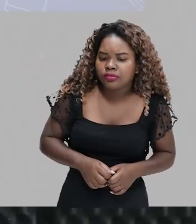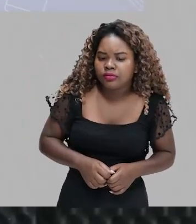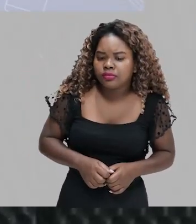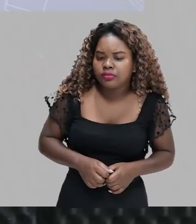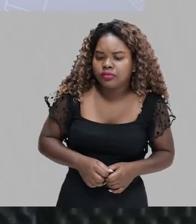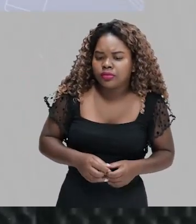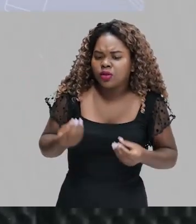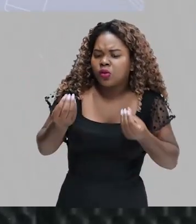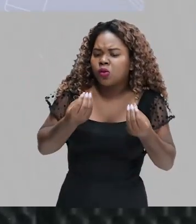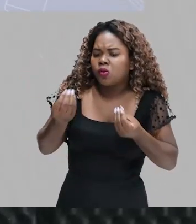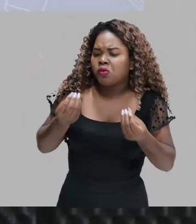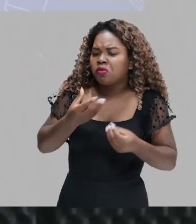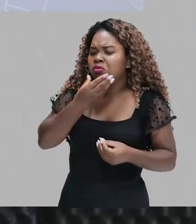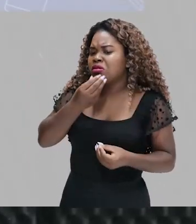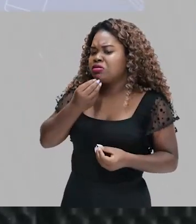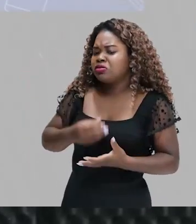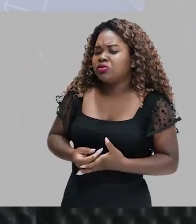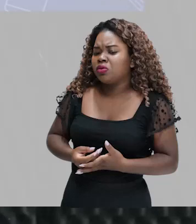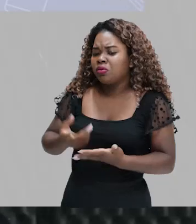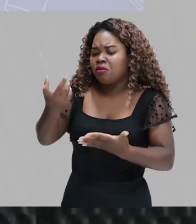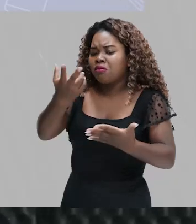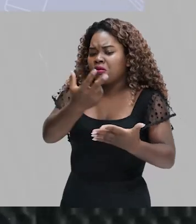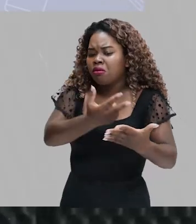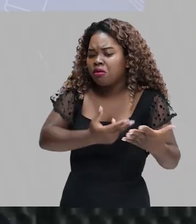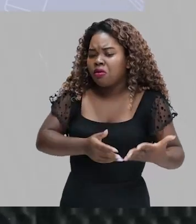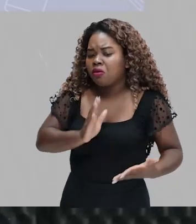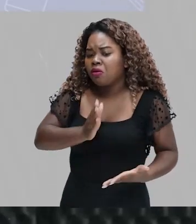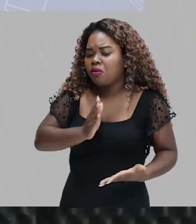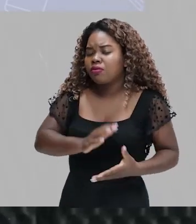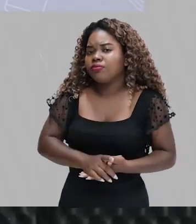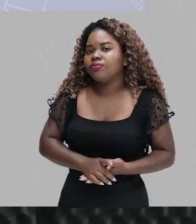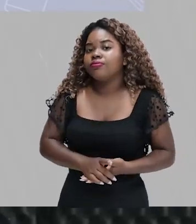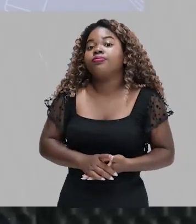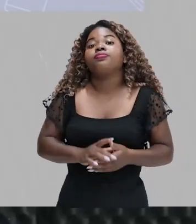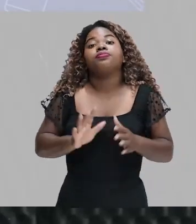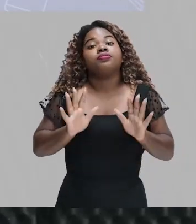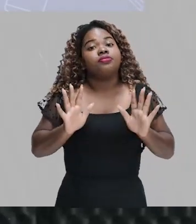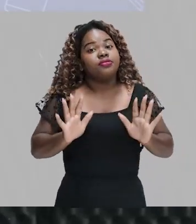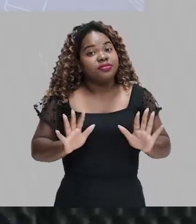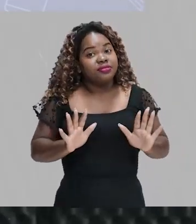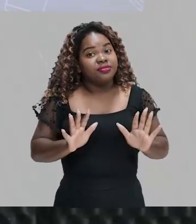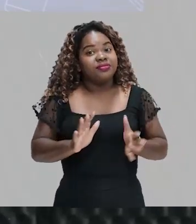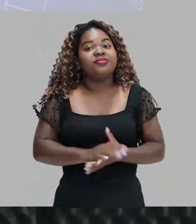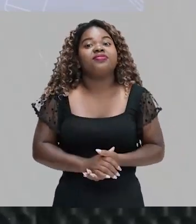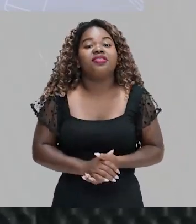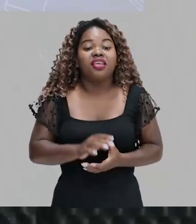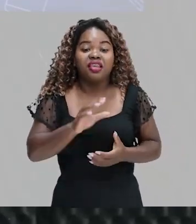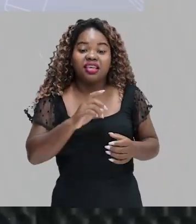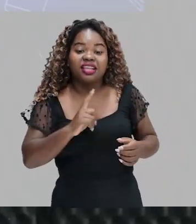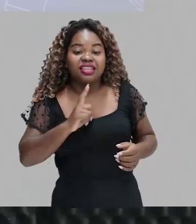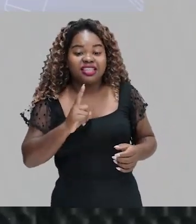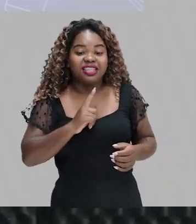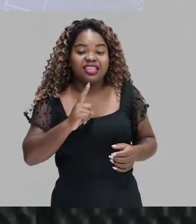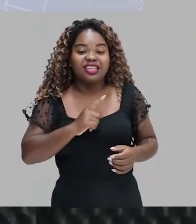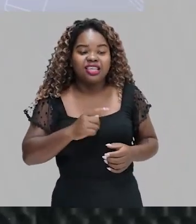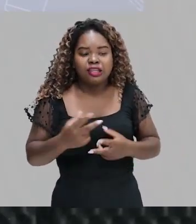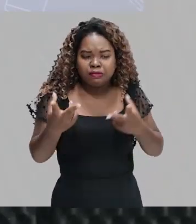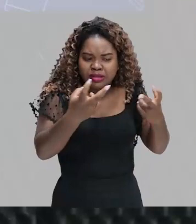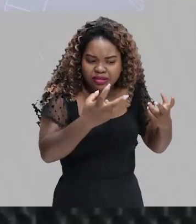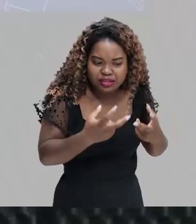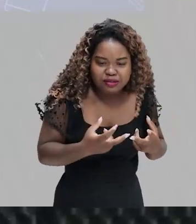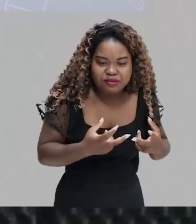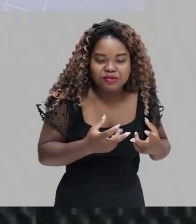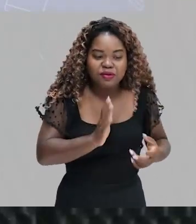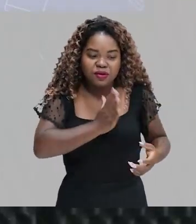anatomia, como é que ele desenhou esse coração? Então, ele pegou o coração de alguém, olhou o coração